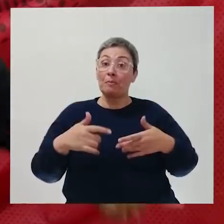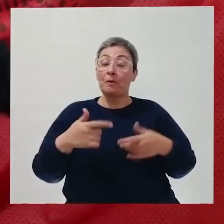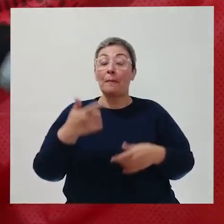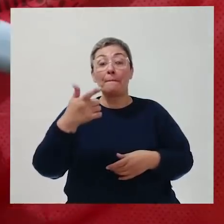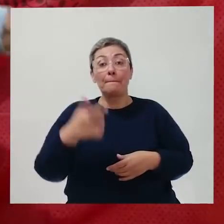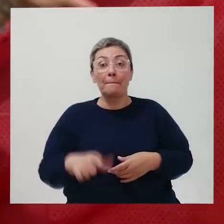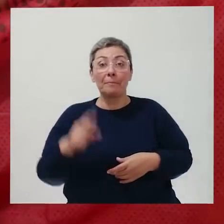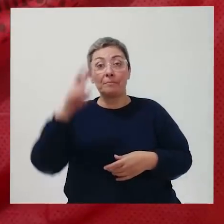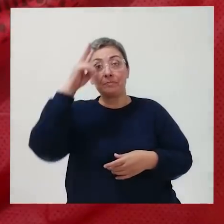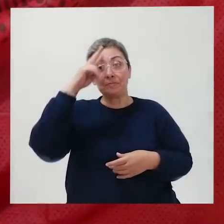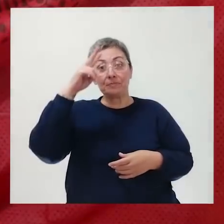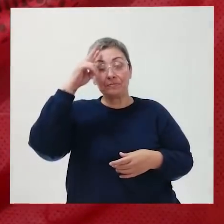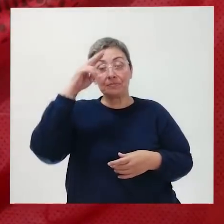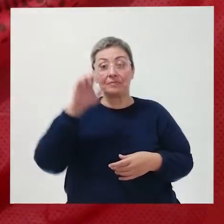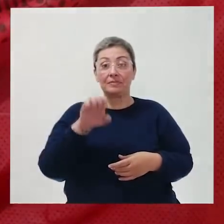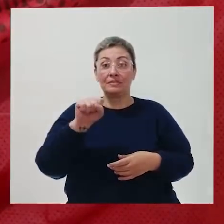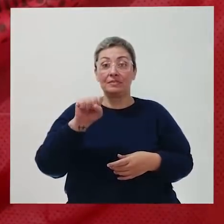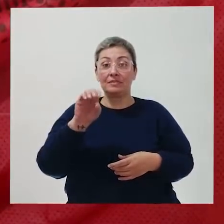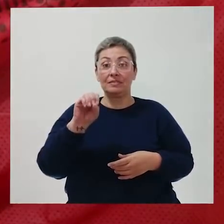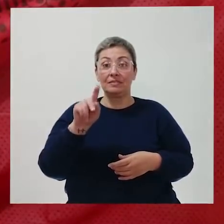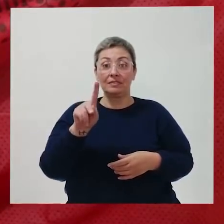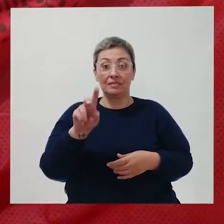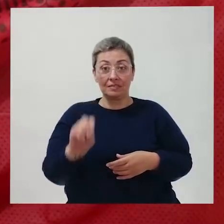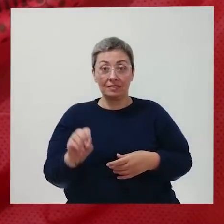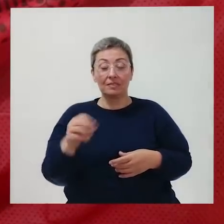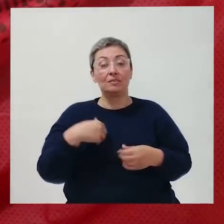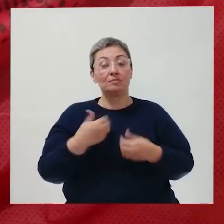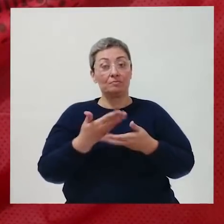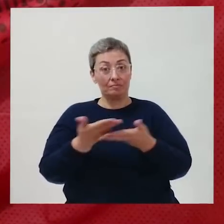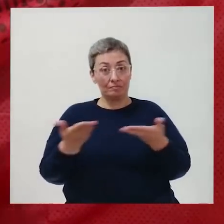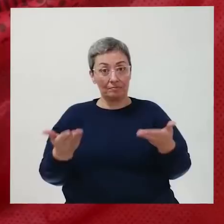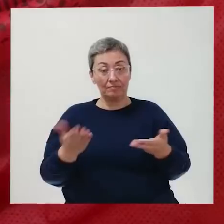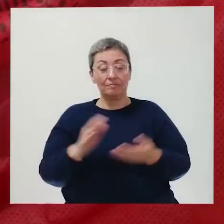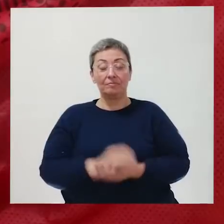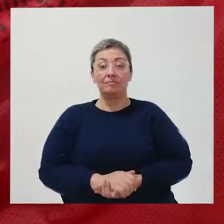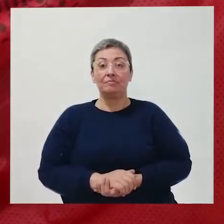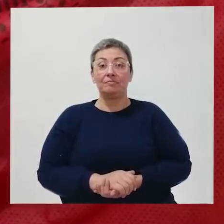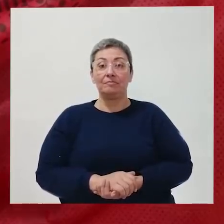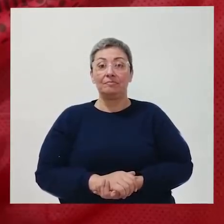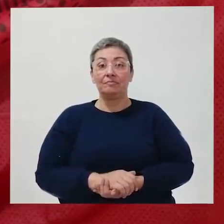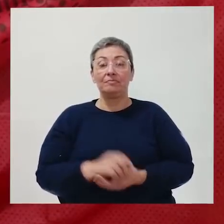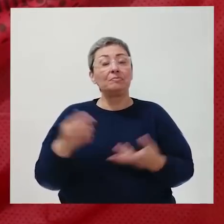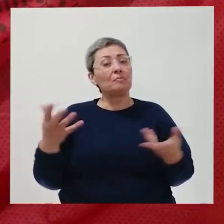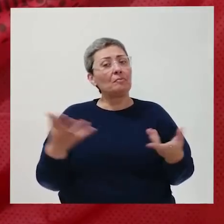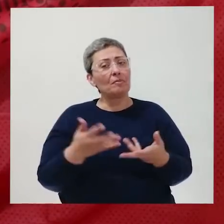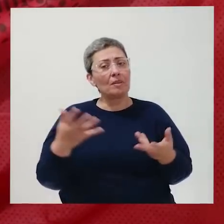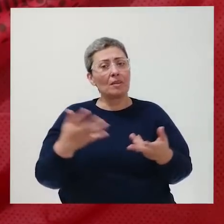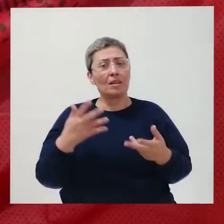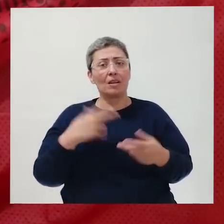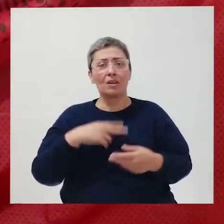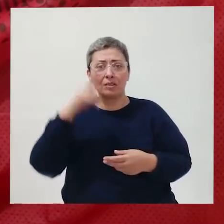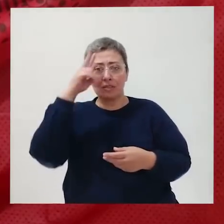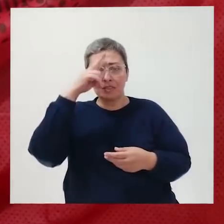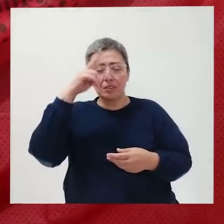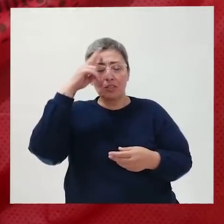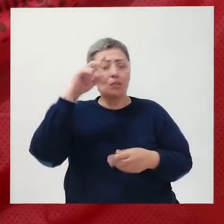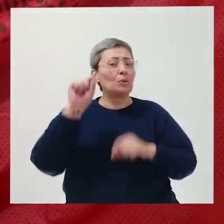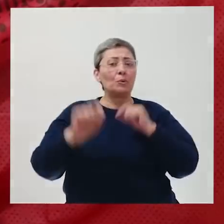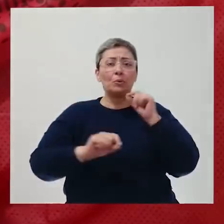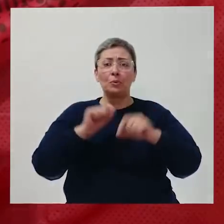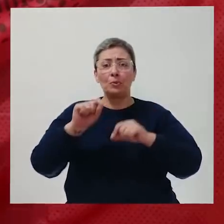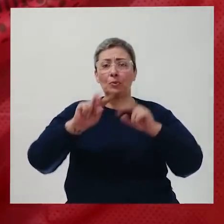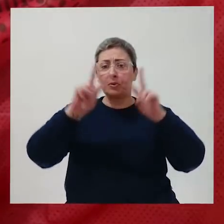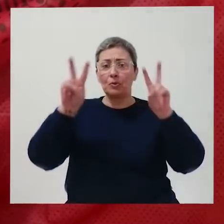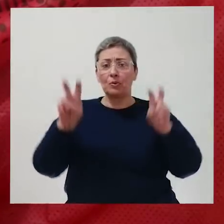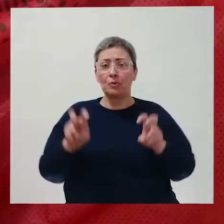uma grande fábula de Êxopo para vocês. Hoje a nossa fábula será